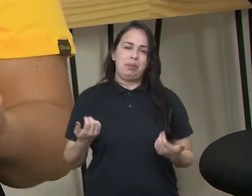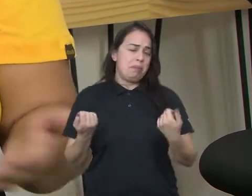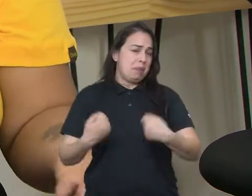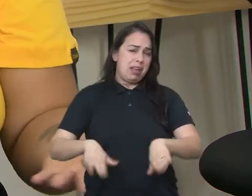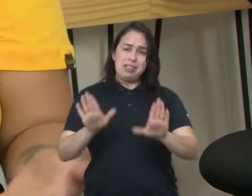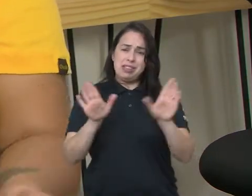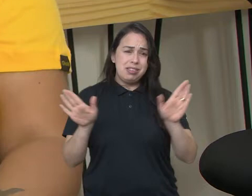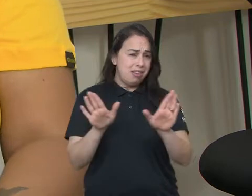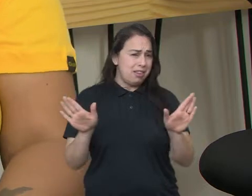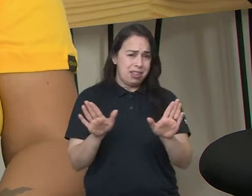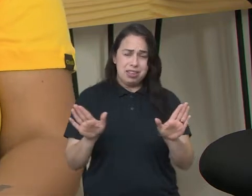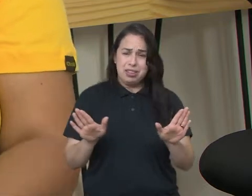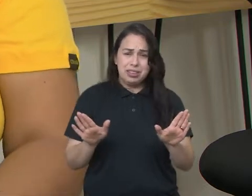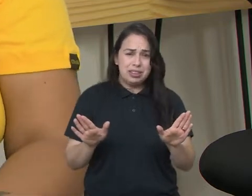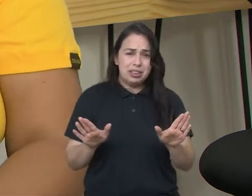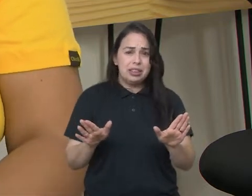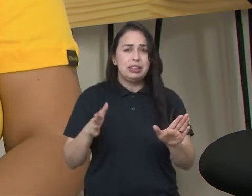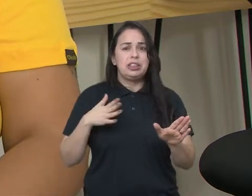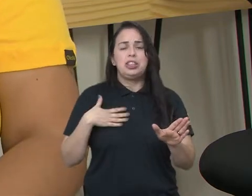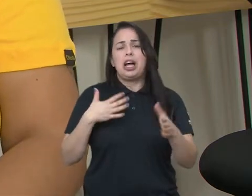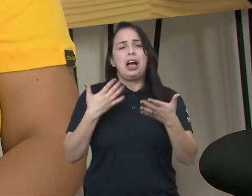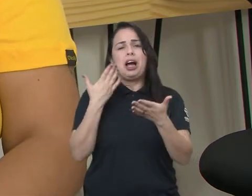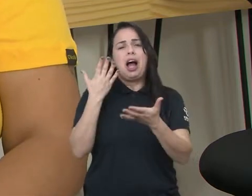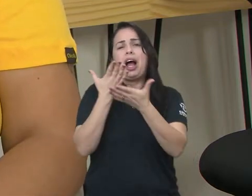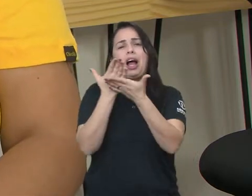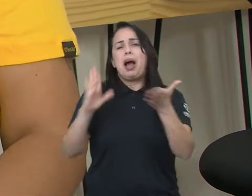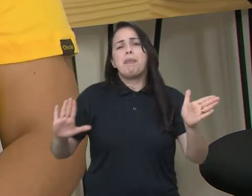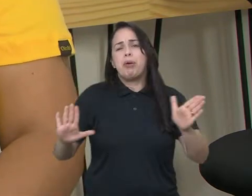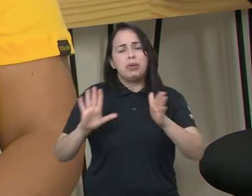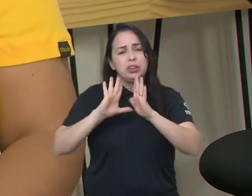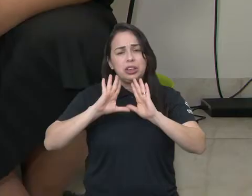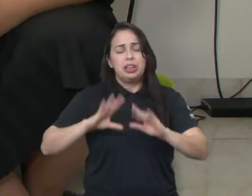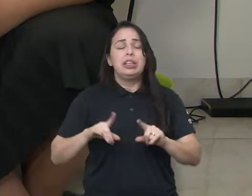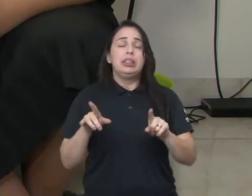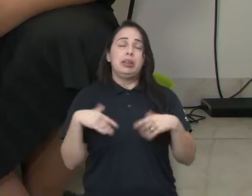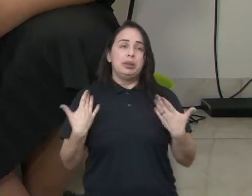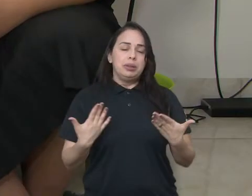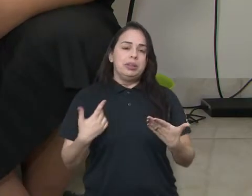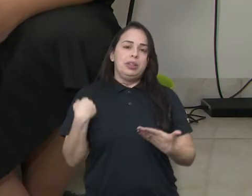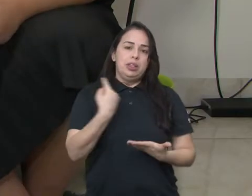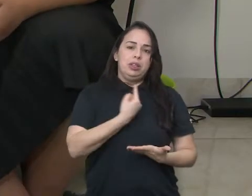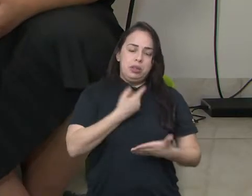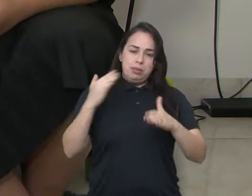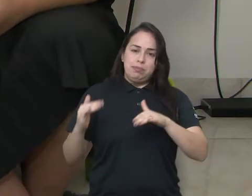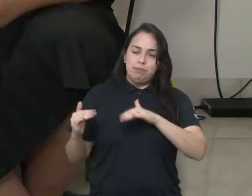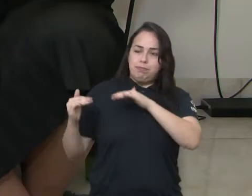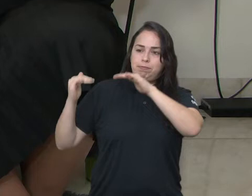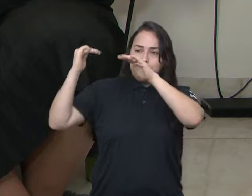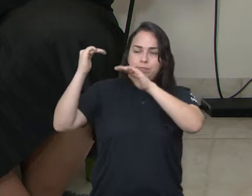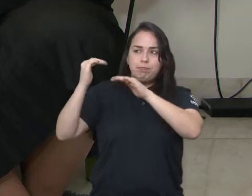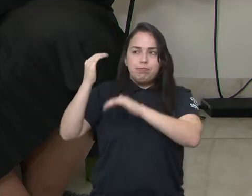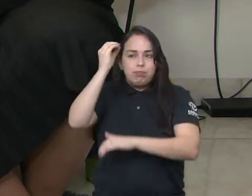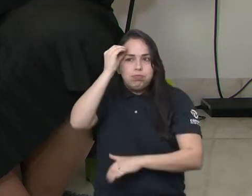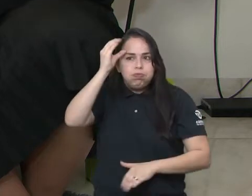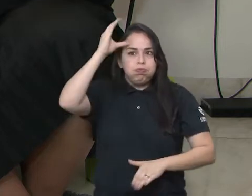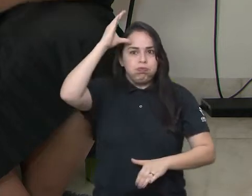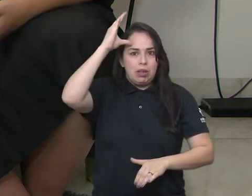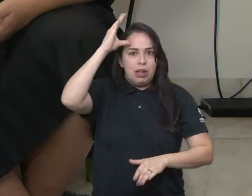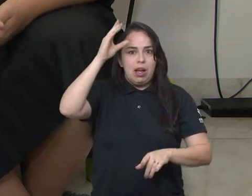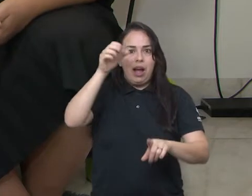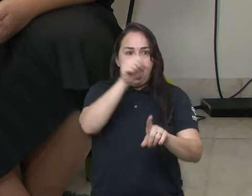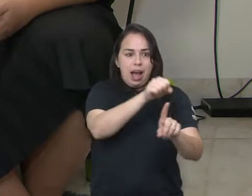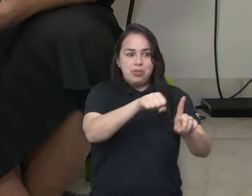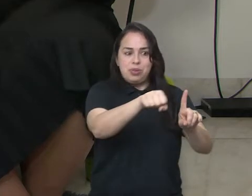já é uma coisa que perdeu totalmente o contexto. E aí, quando a gente está crescendo,